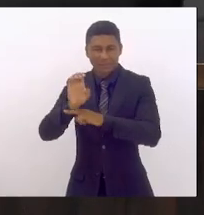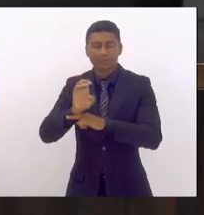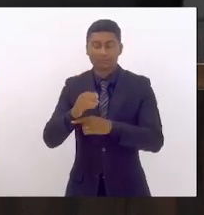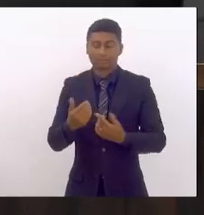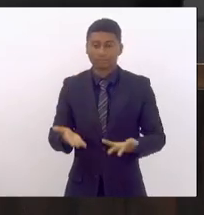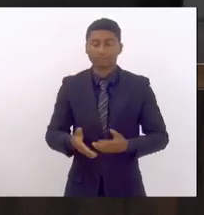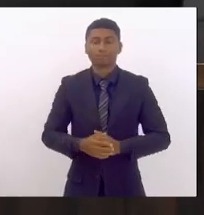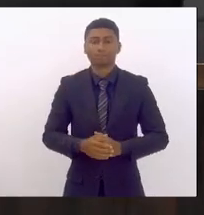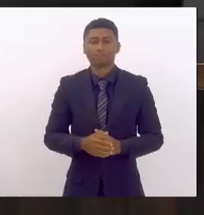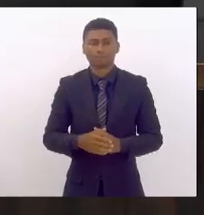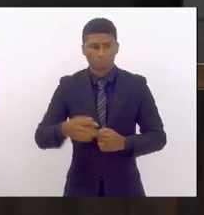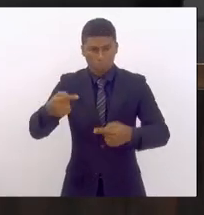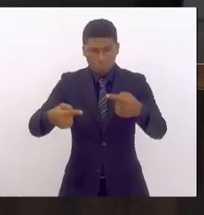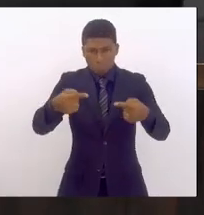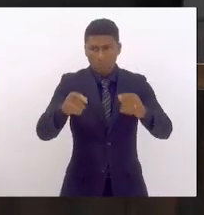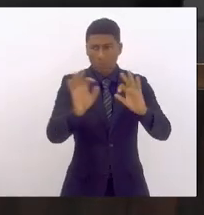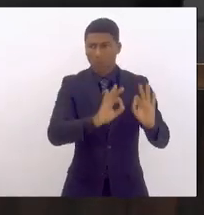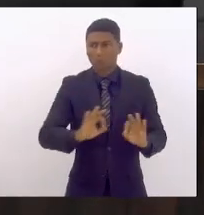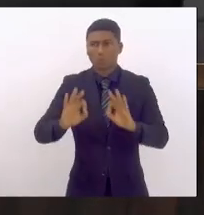excursão